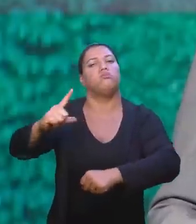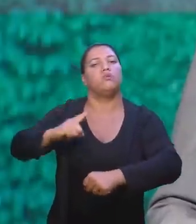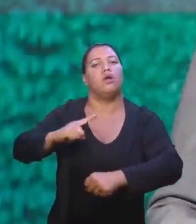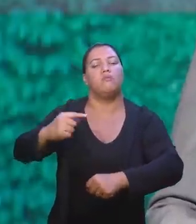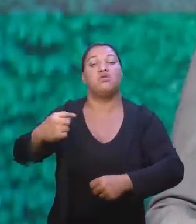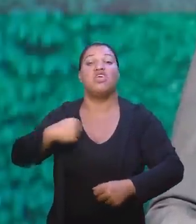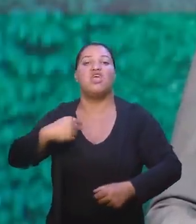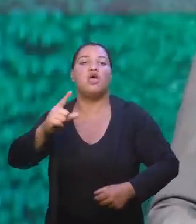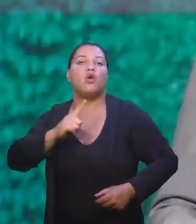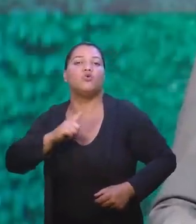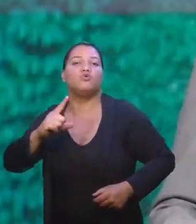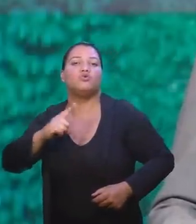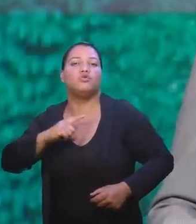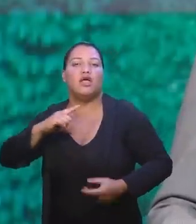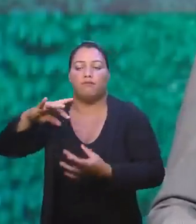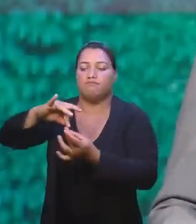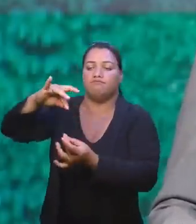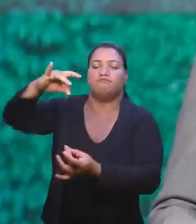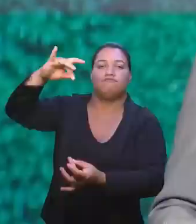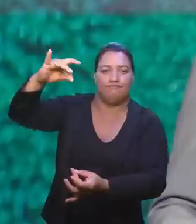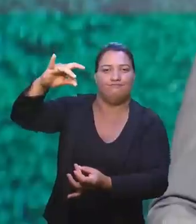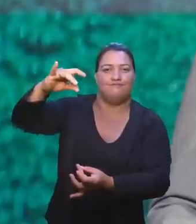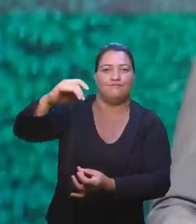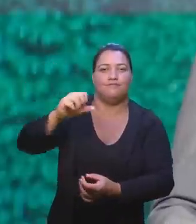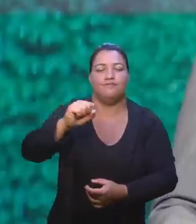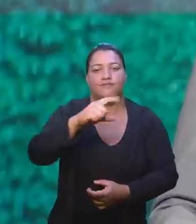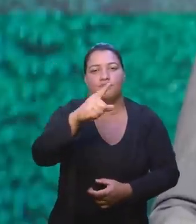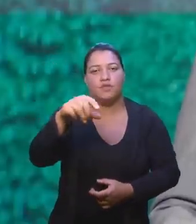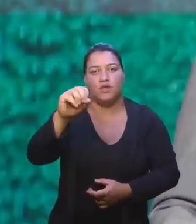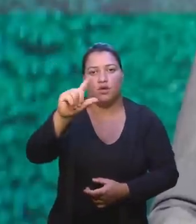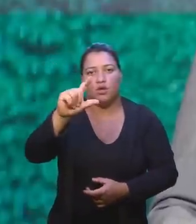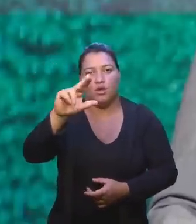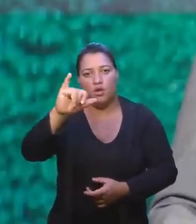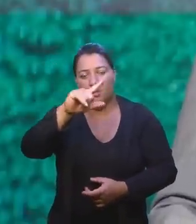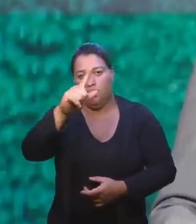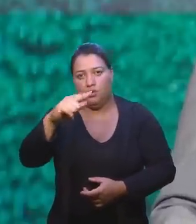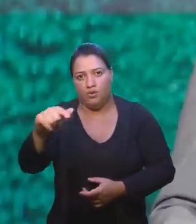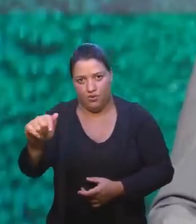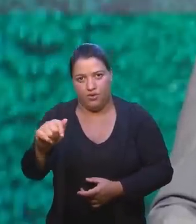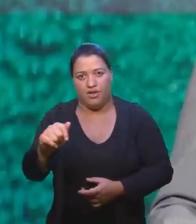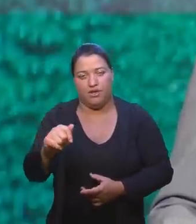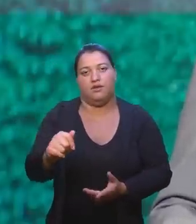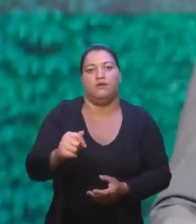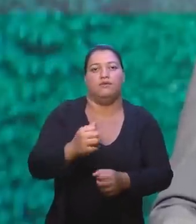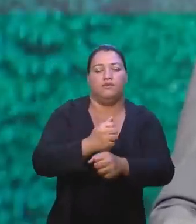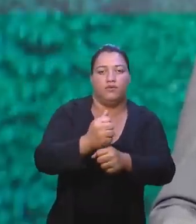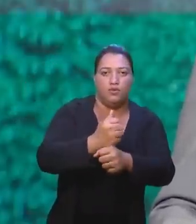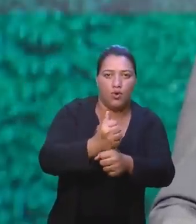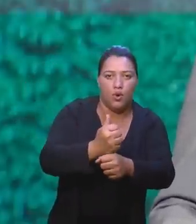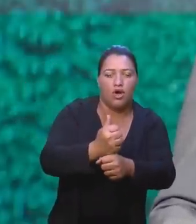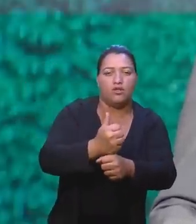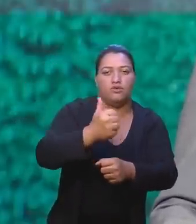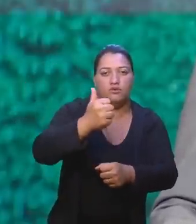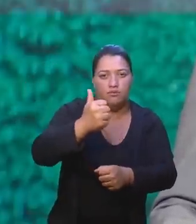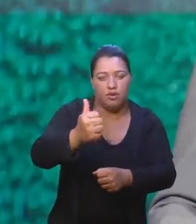título de Espírita. São Luís, Revista Espírita, agosto de